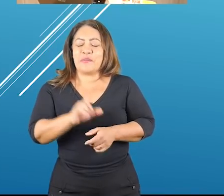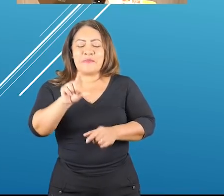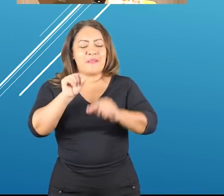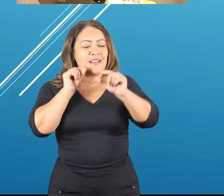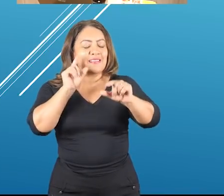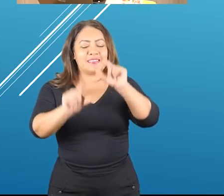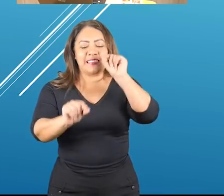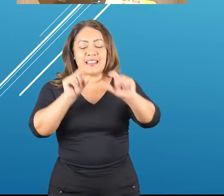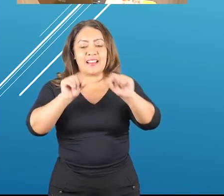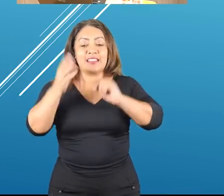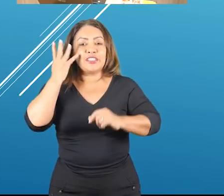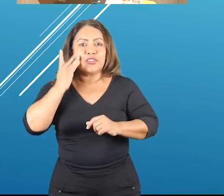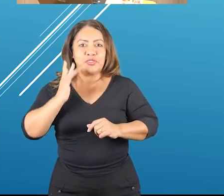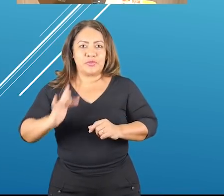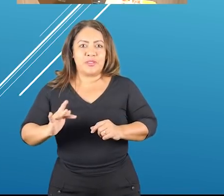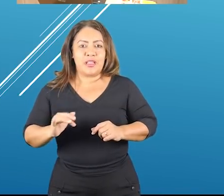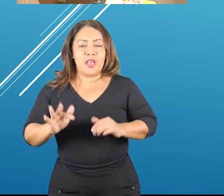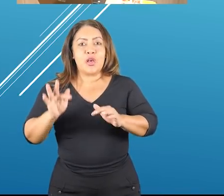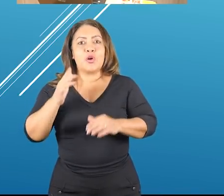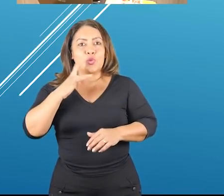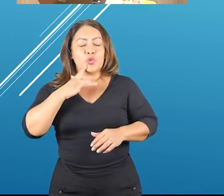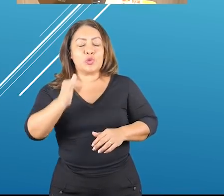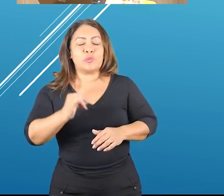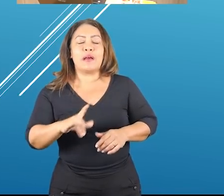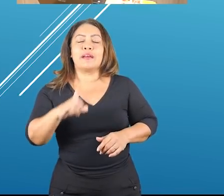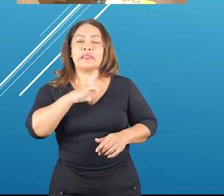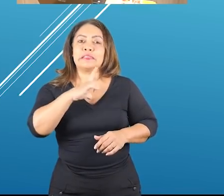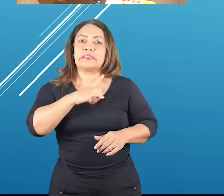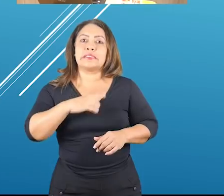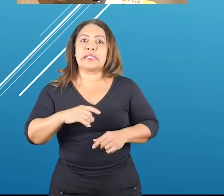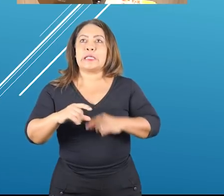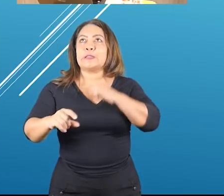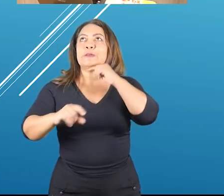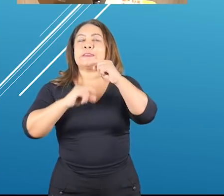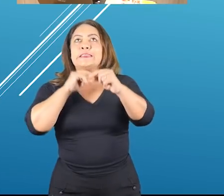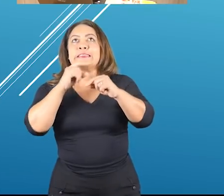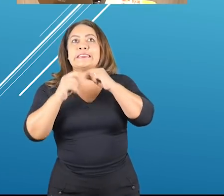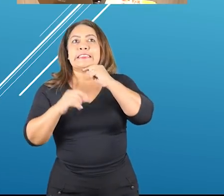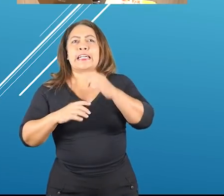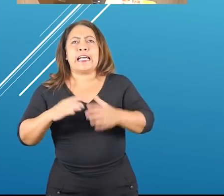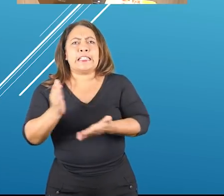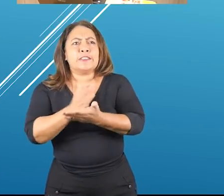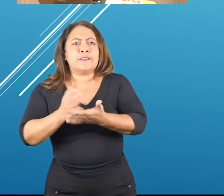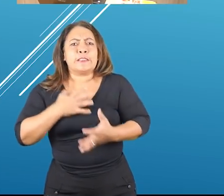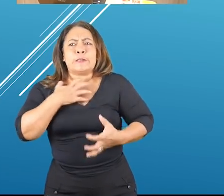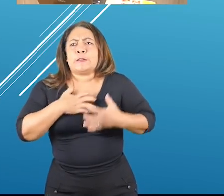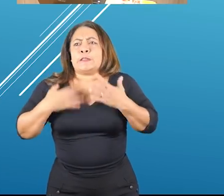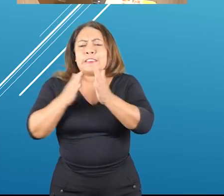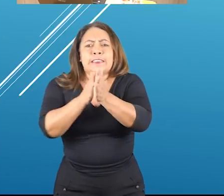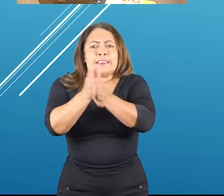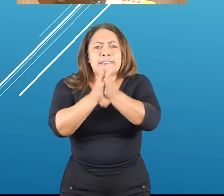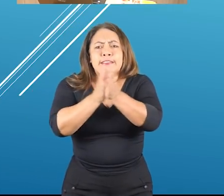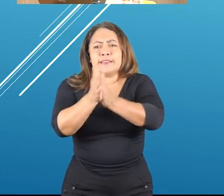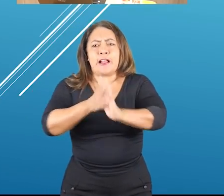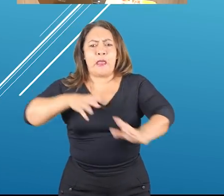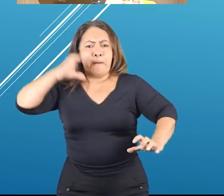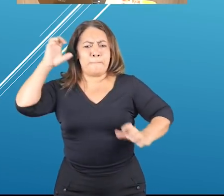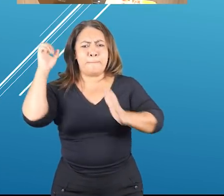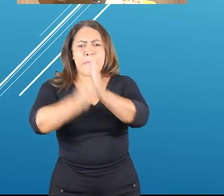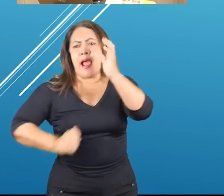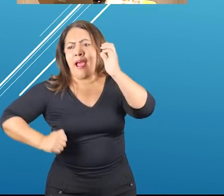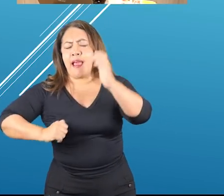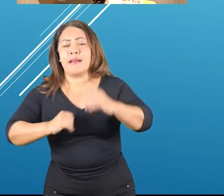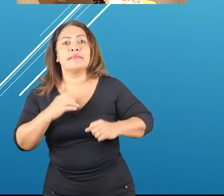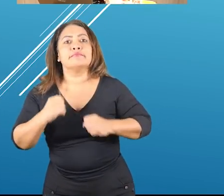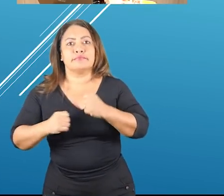preferirem, né? Os pais também têm uma grande dúvida com a questão da agressividade, da ansiedade,